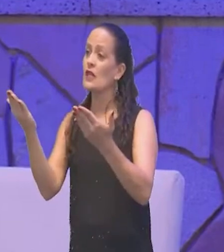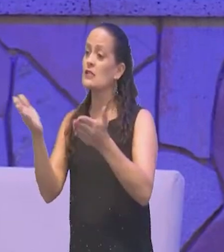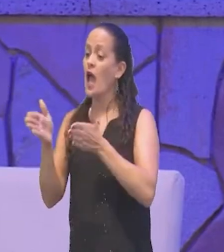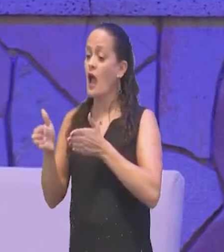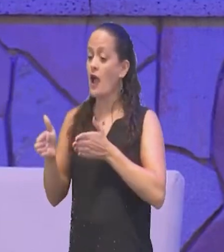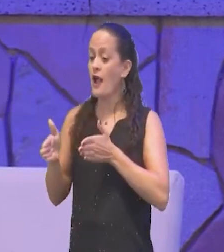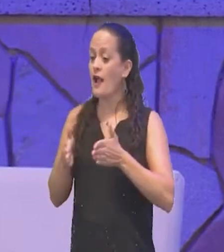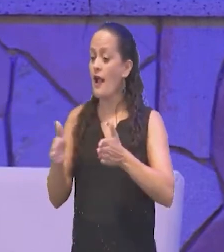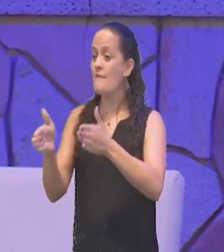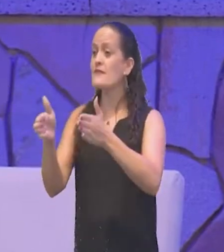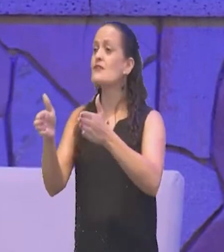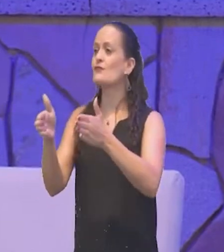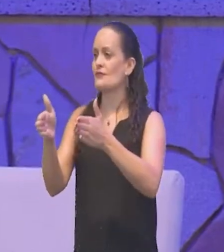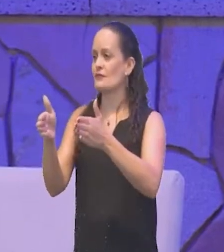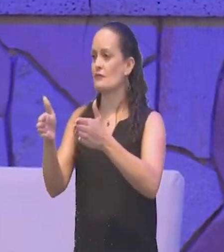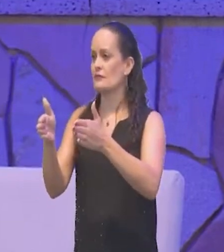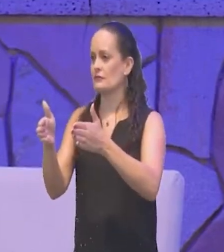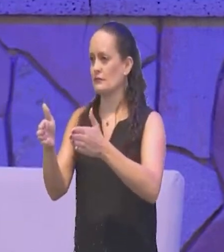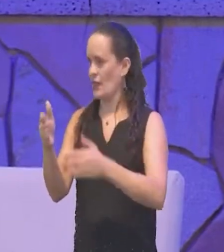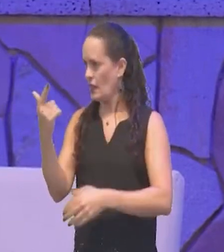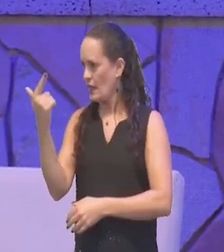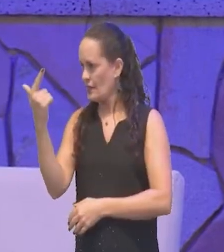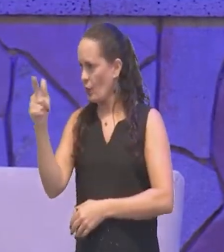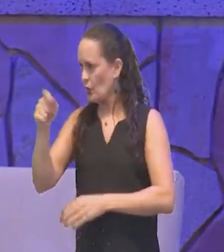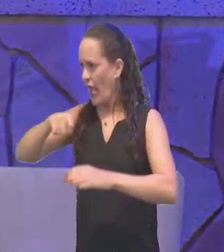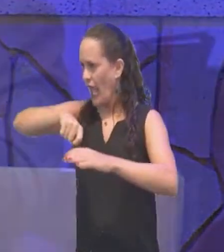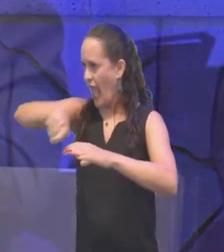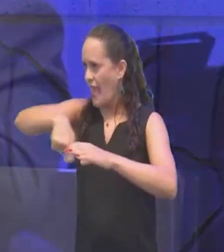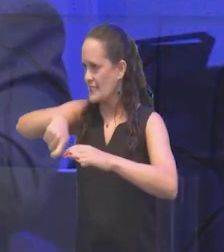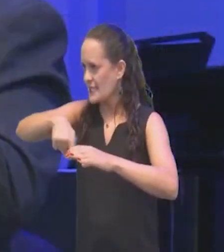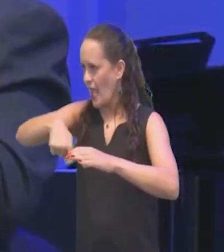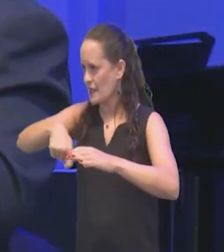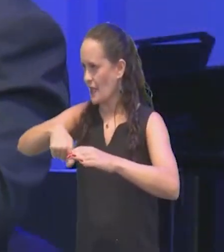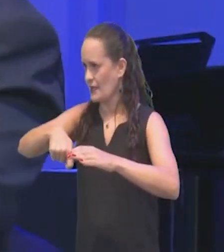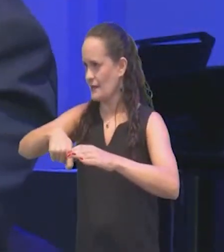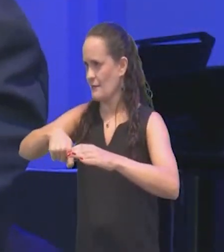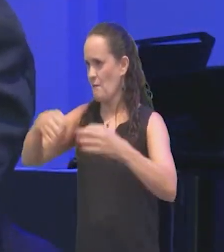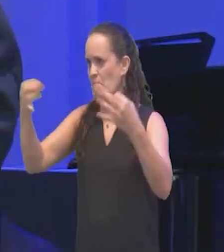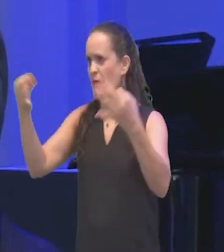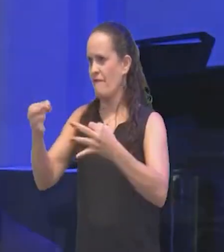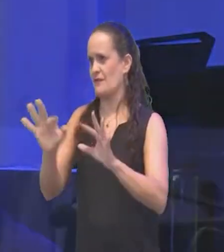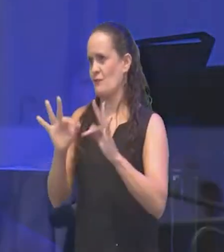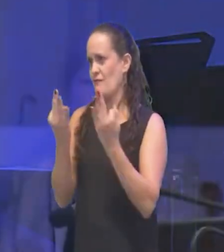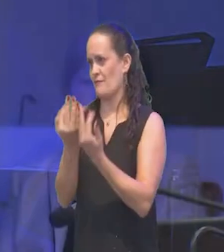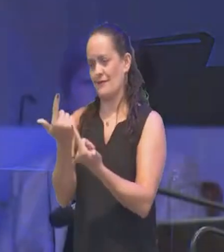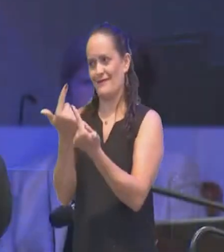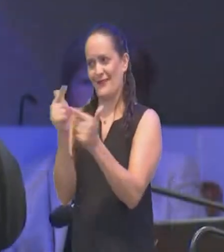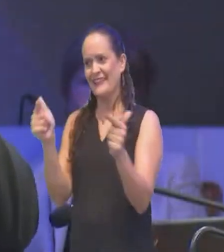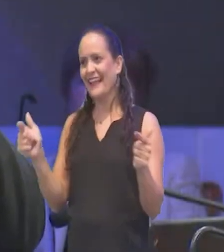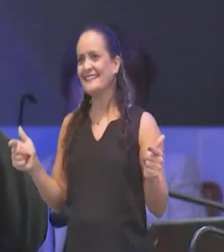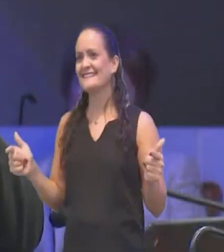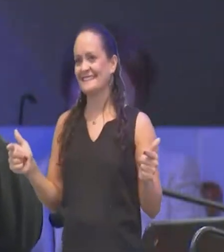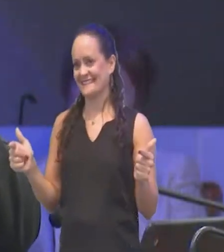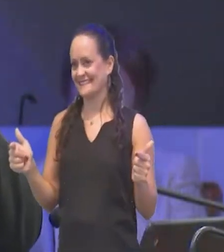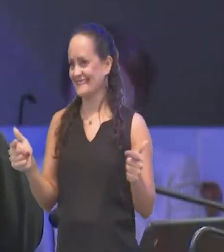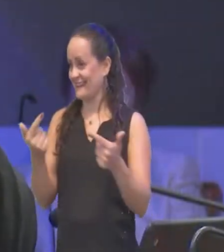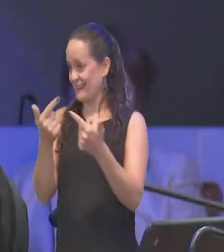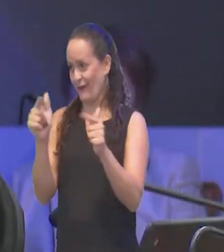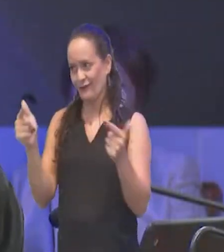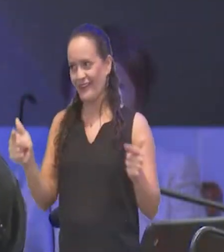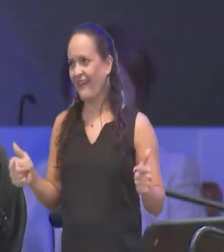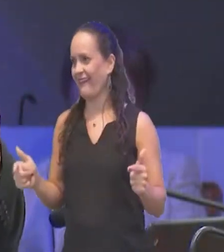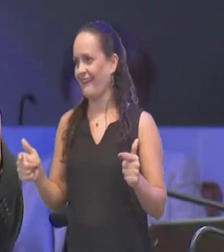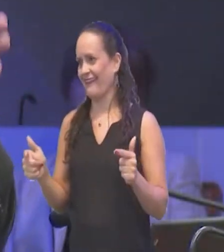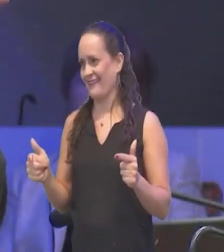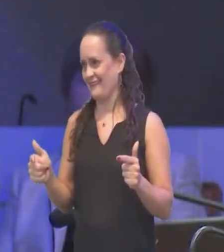sugestões, porque não existe uma receita para a família feliz. Não existe receita para a família perfeita. Não